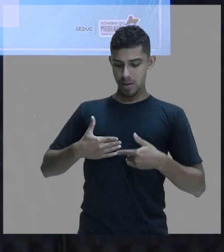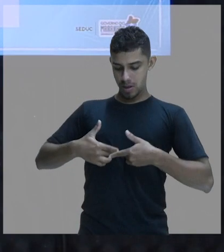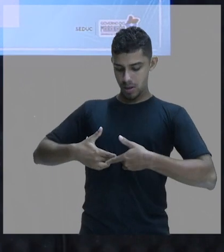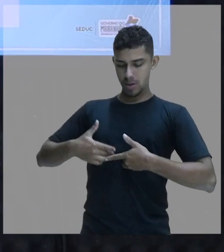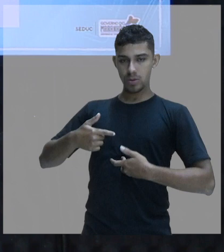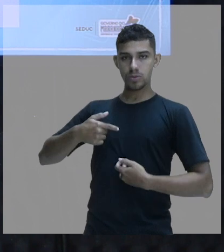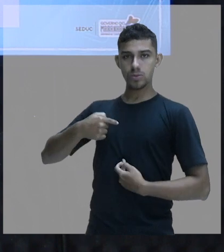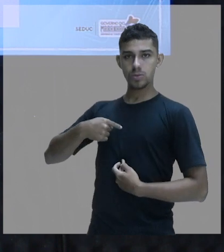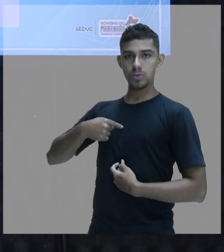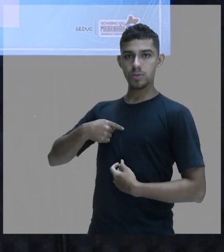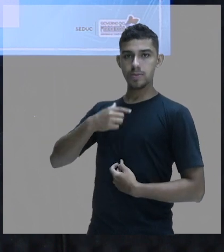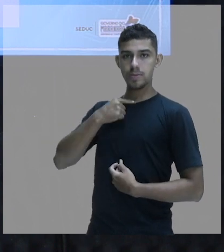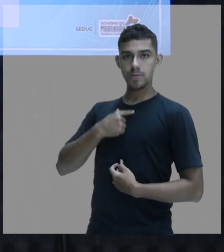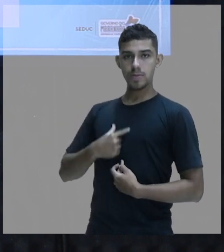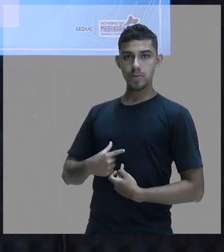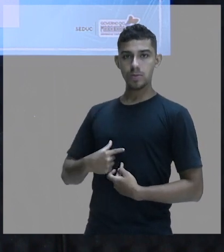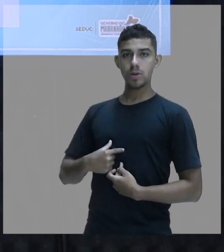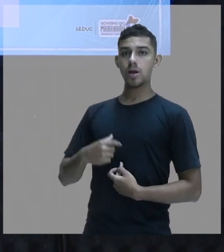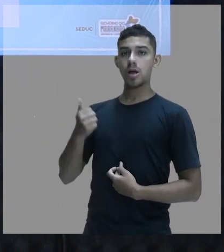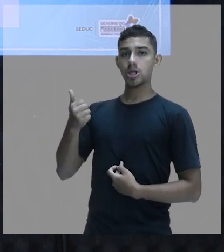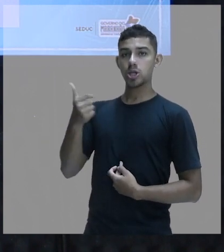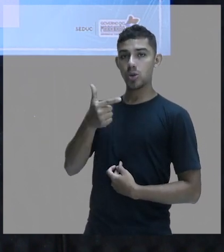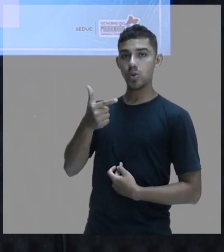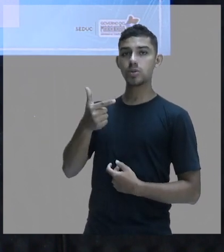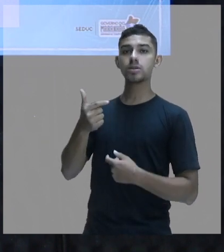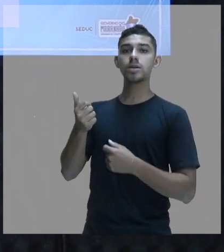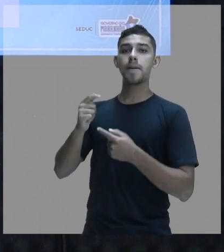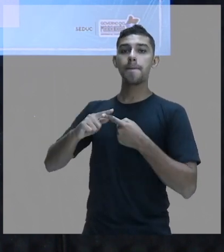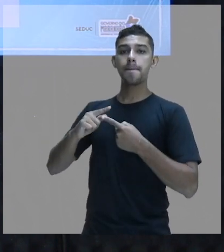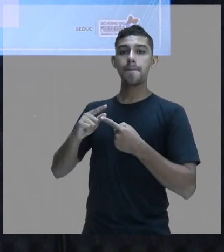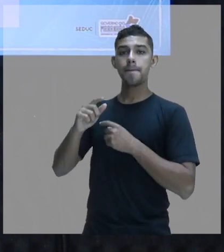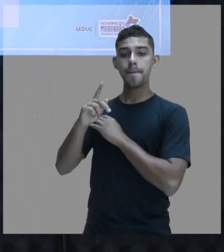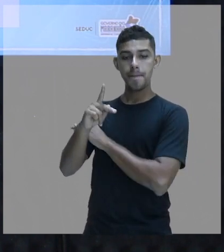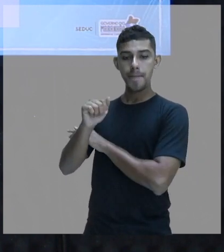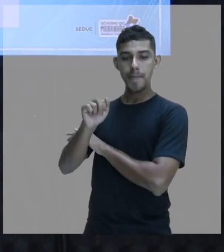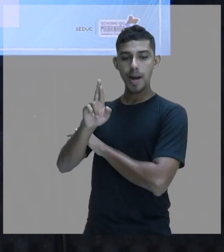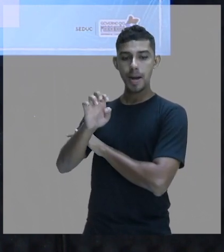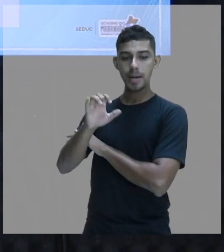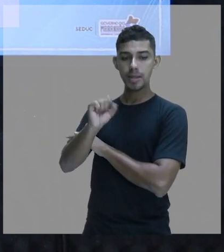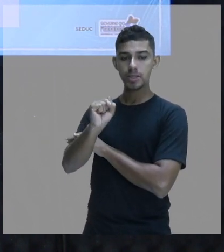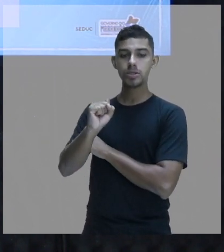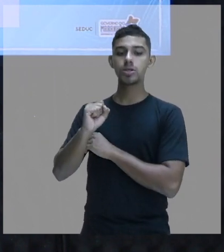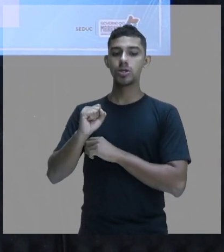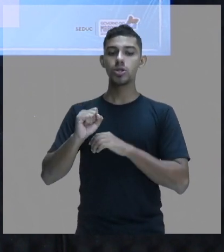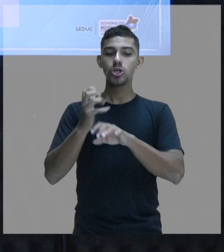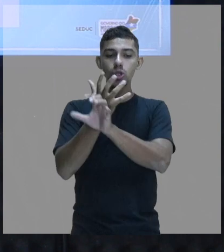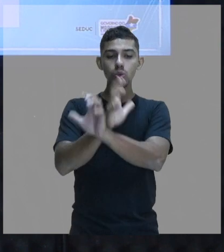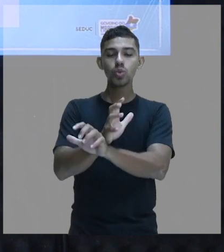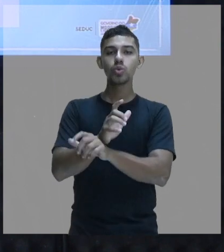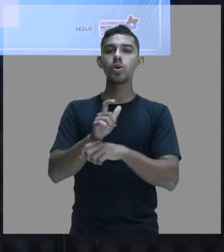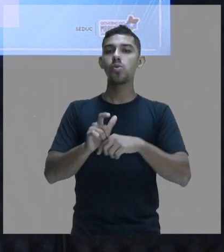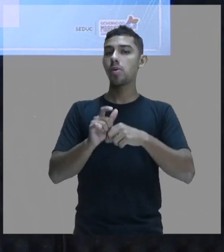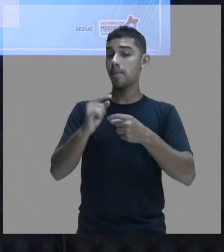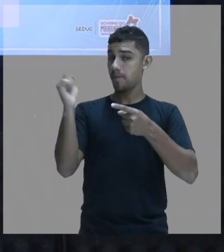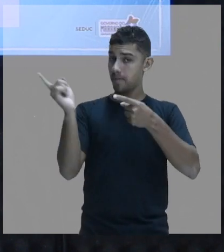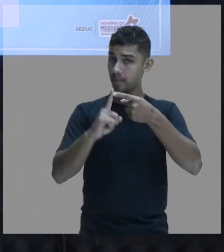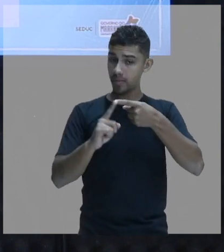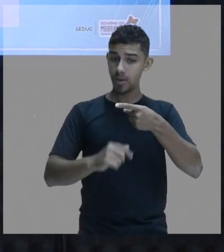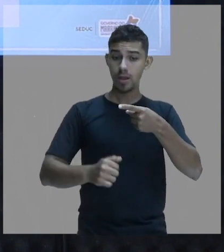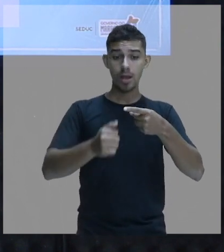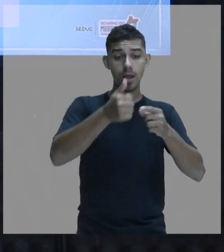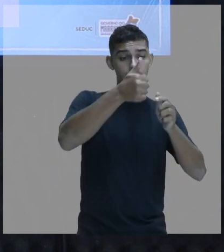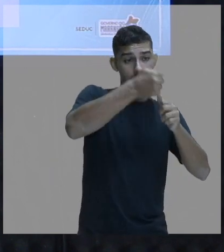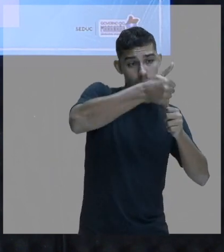do peitoral. Então, são 12 pares de costelas, mas elas se classificam de formas diferentes. Nós temos da 1